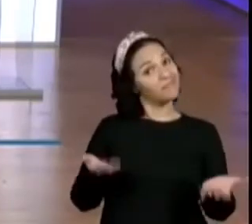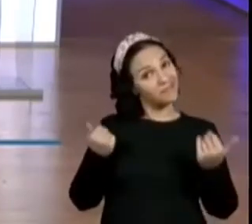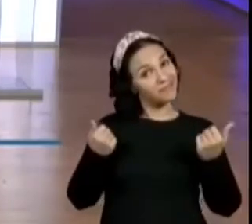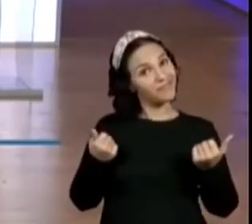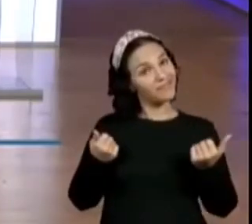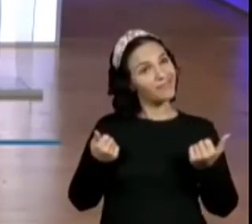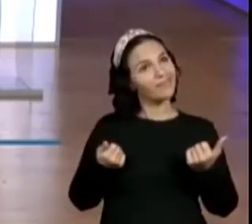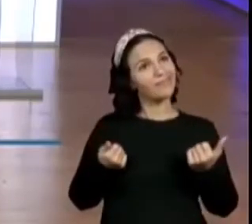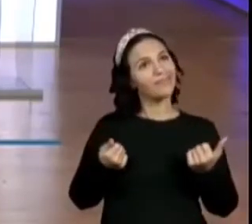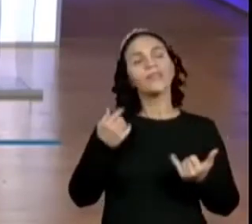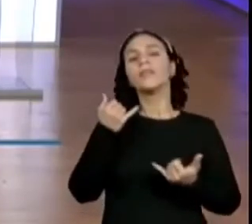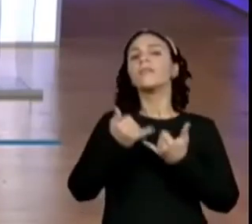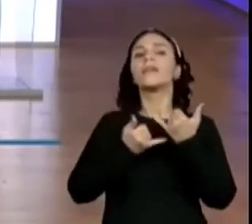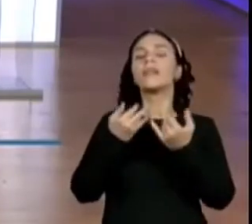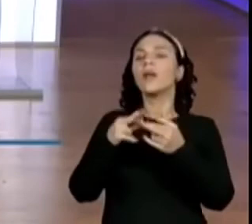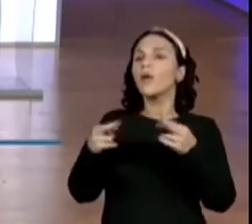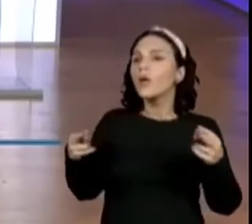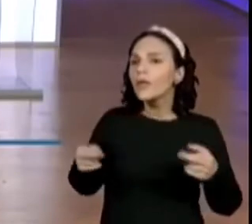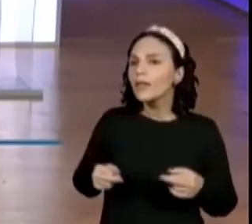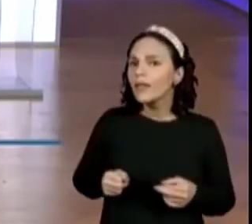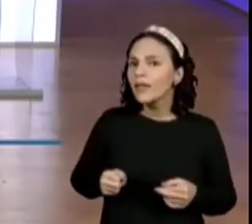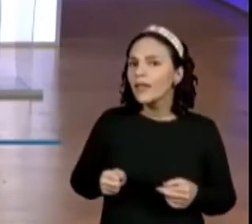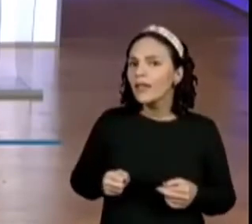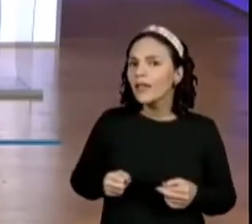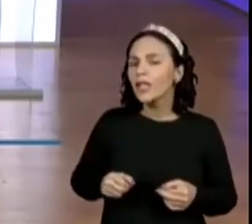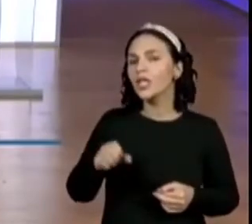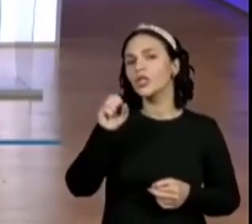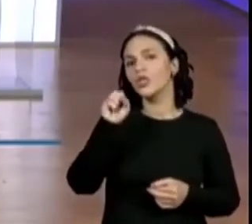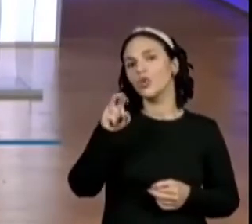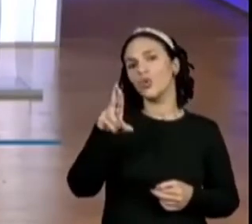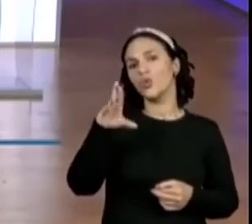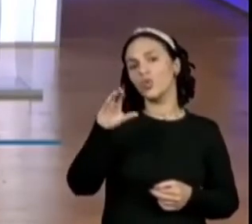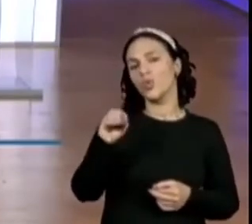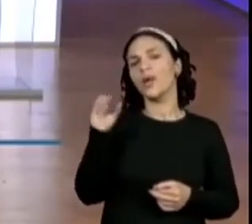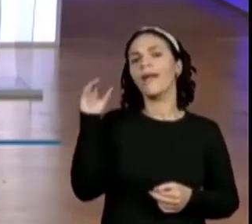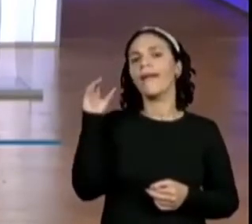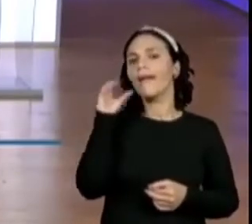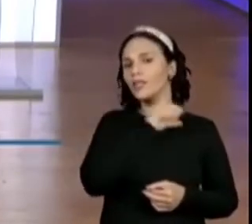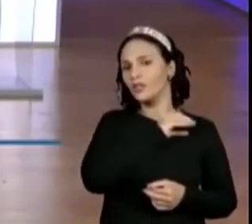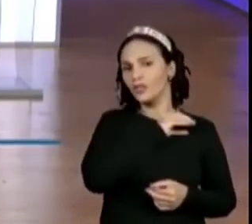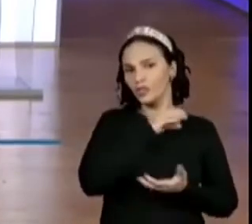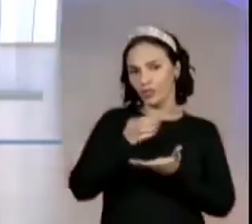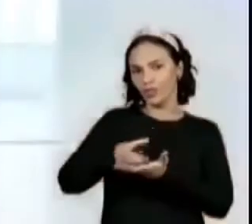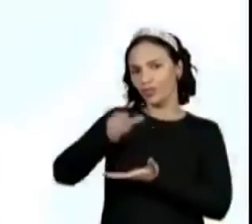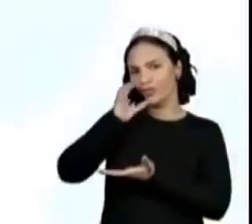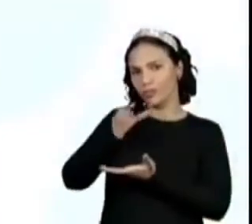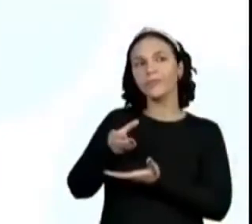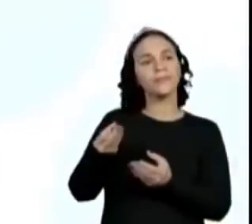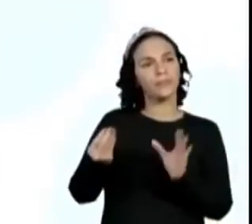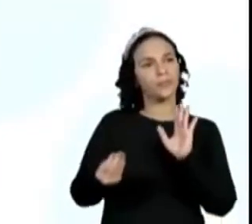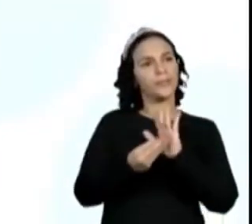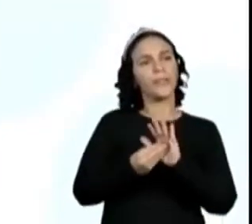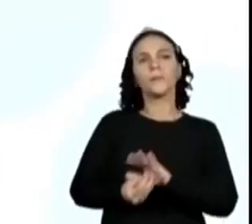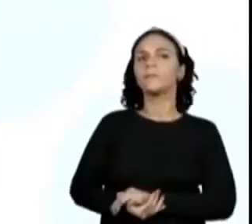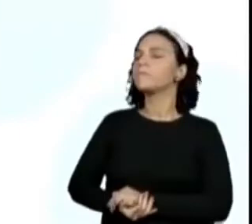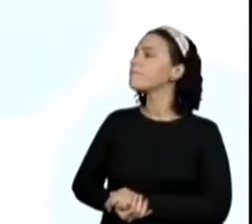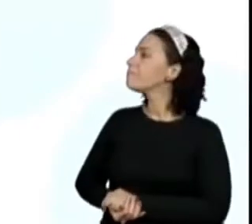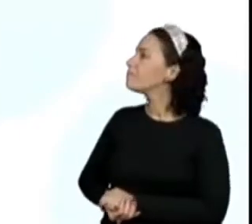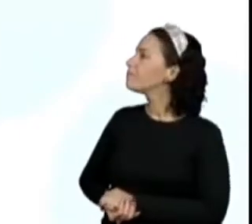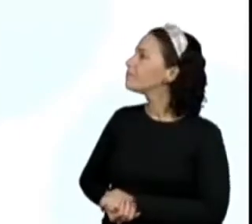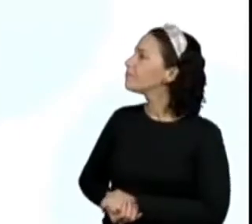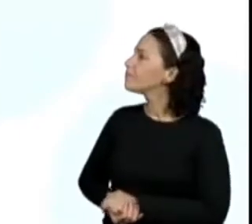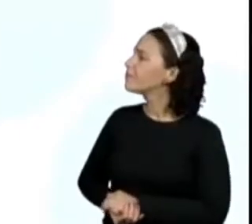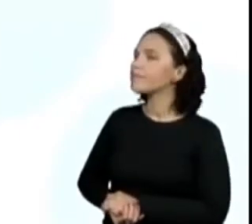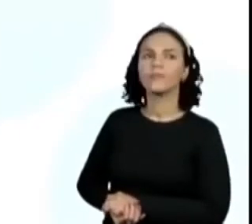Então vamos lá? Uma brincadeira de corda. Eles falaram suco quente. Então vamos colocar uma conhecida, então vamos escrever aqui, ó. Deixa eu ver